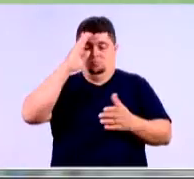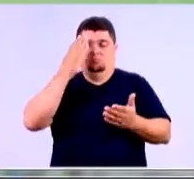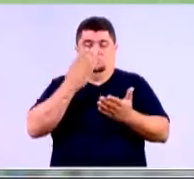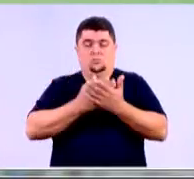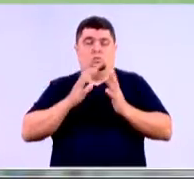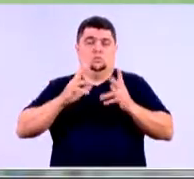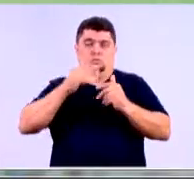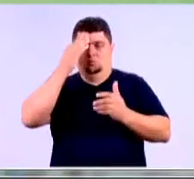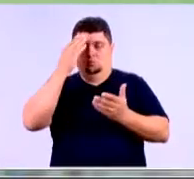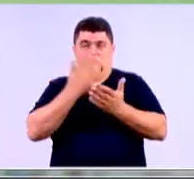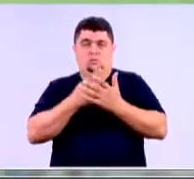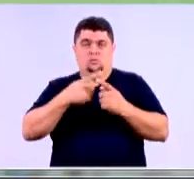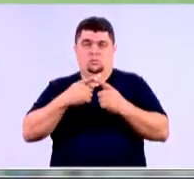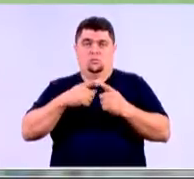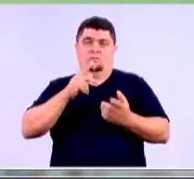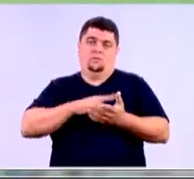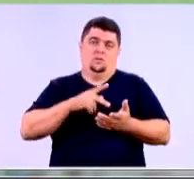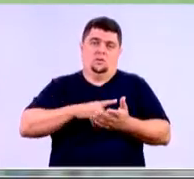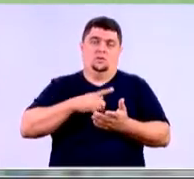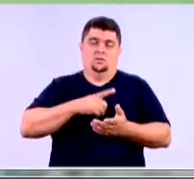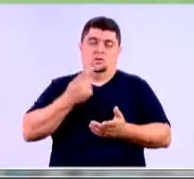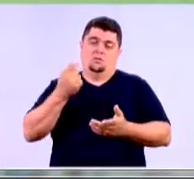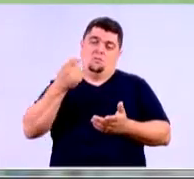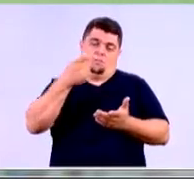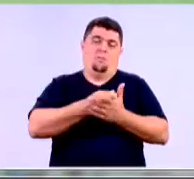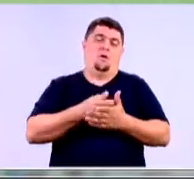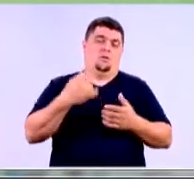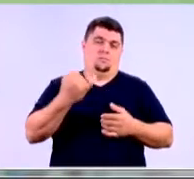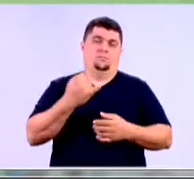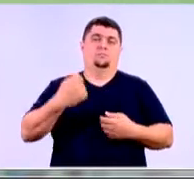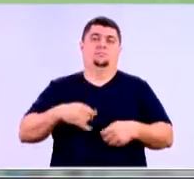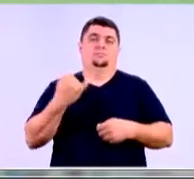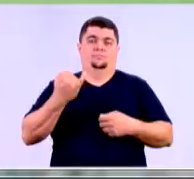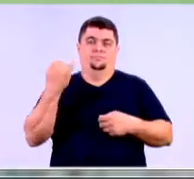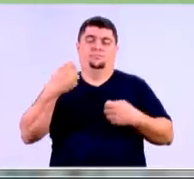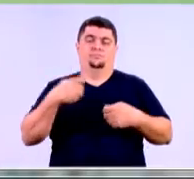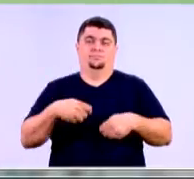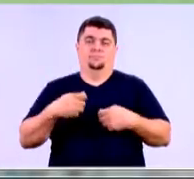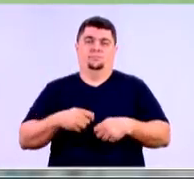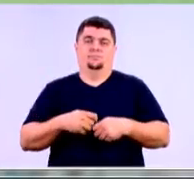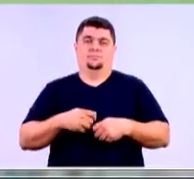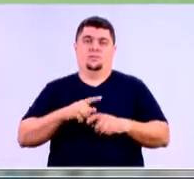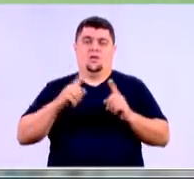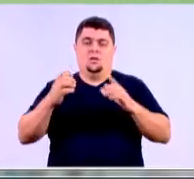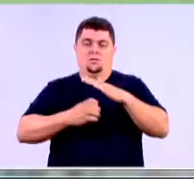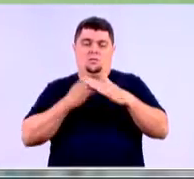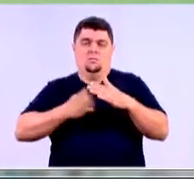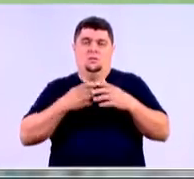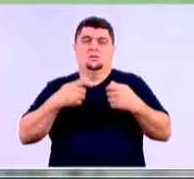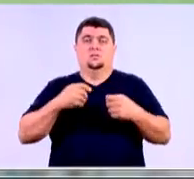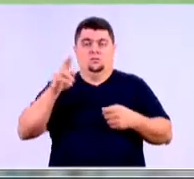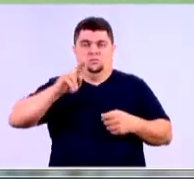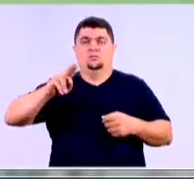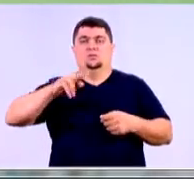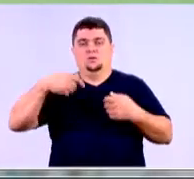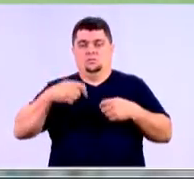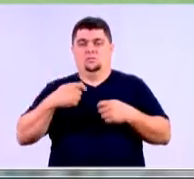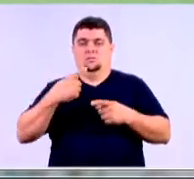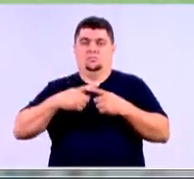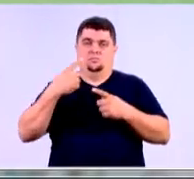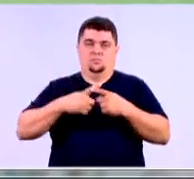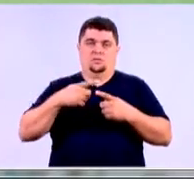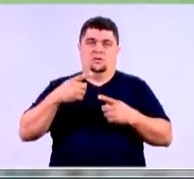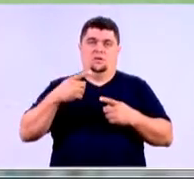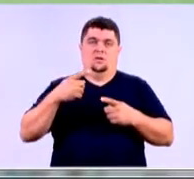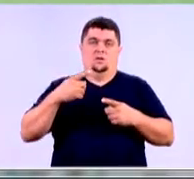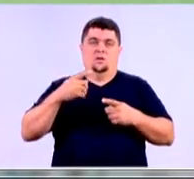boas informações. Que tem um custo por ela. Que tem um custo por ela, mas a empresa ela não vai se furtar de utilizar esse serviço, né? A informação